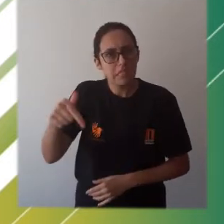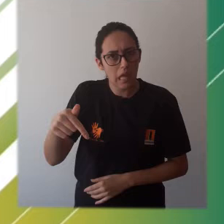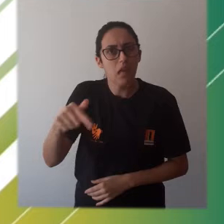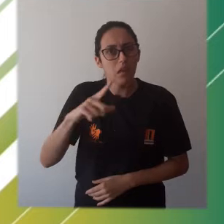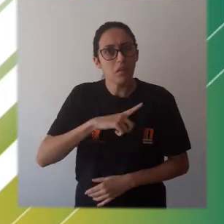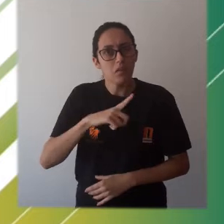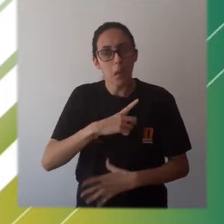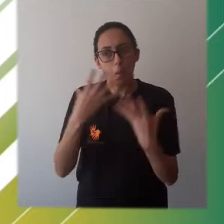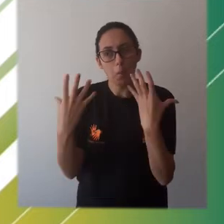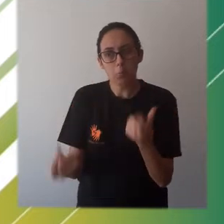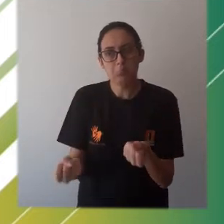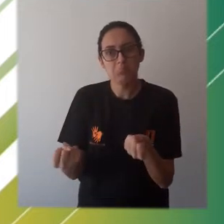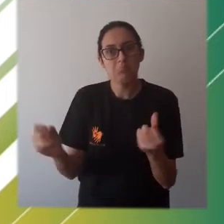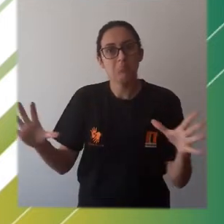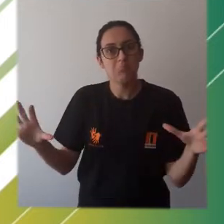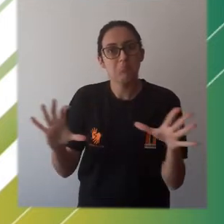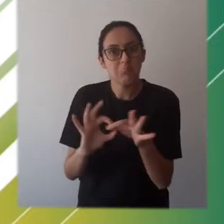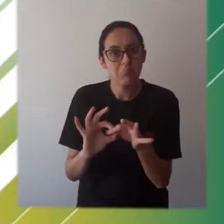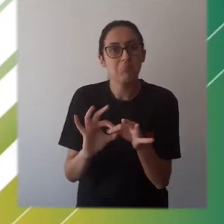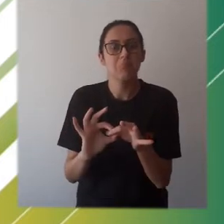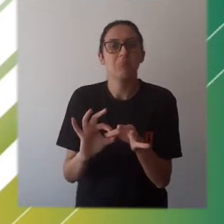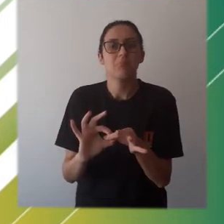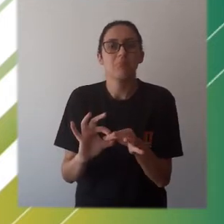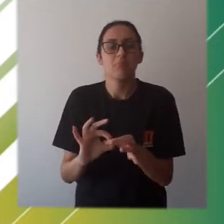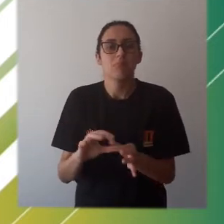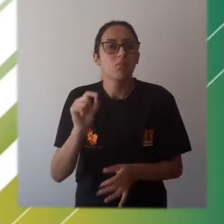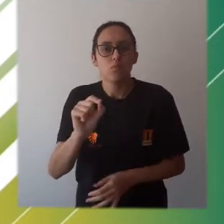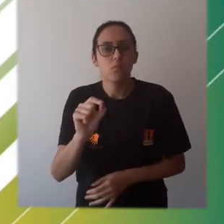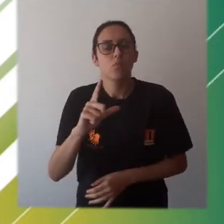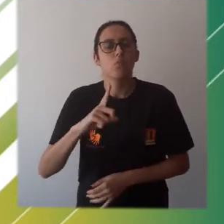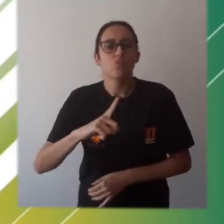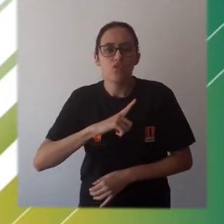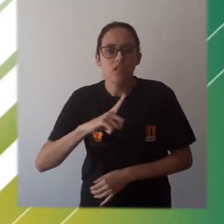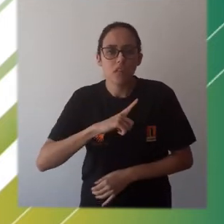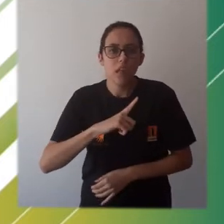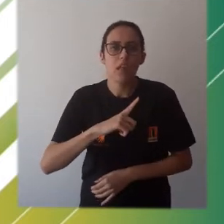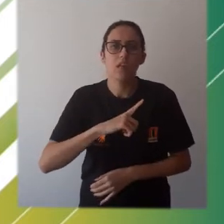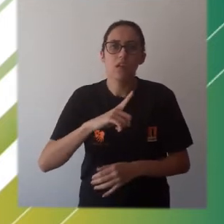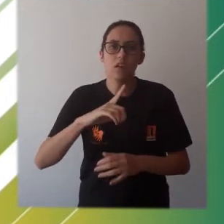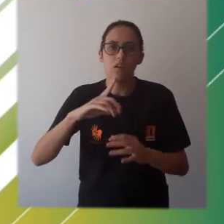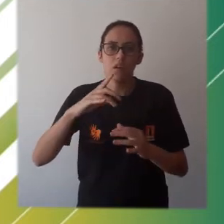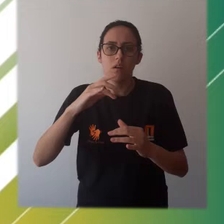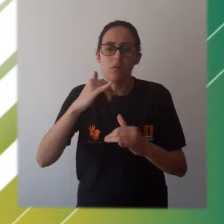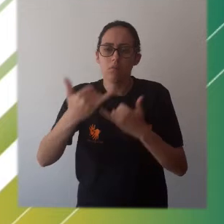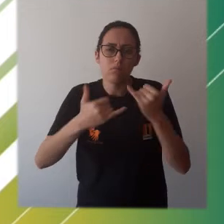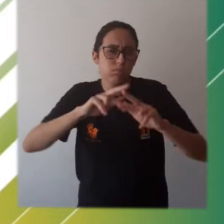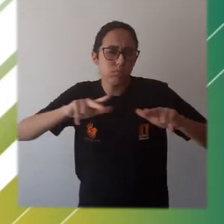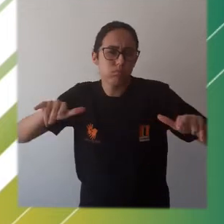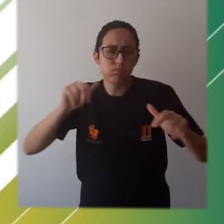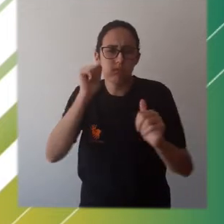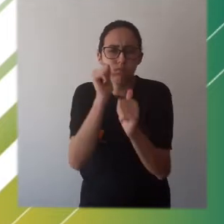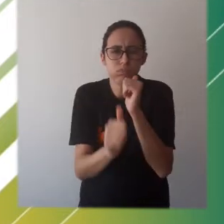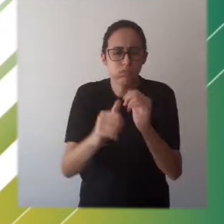2007, e aí veio nessa vertente fazendo a gimnasia os Jogos